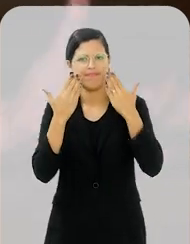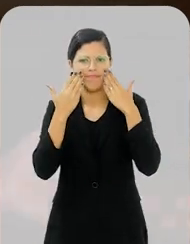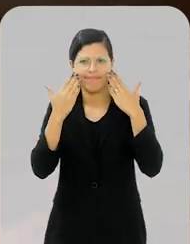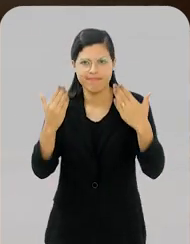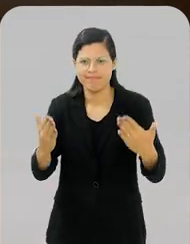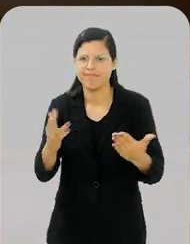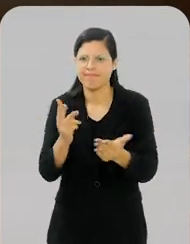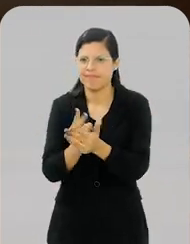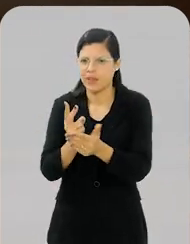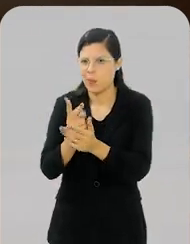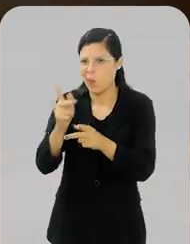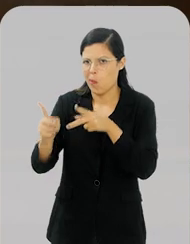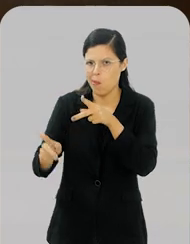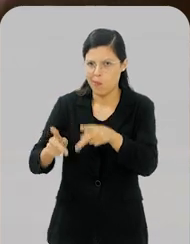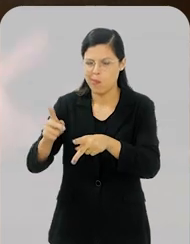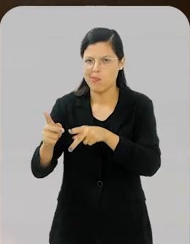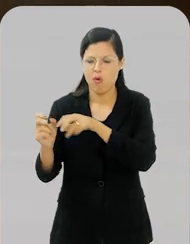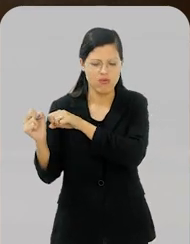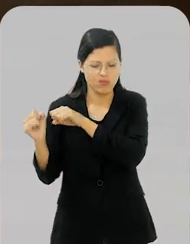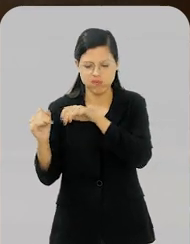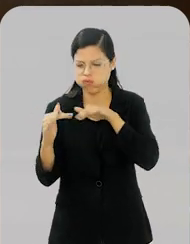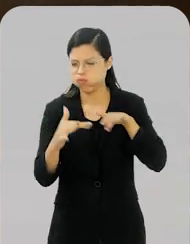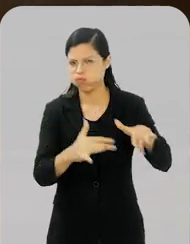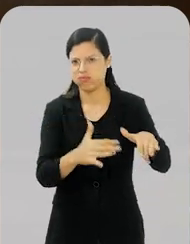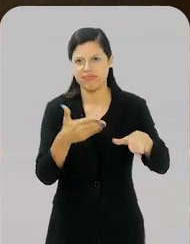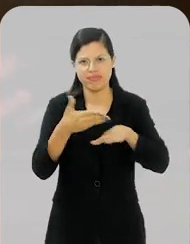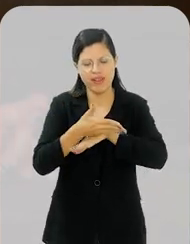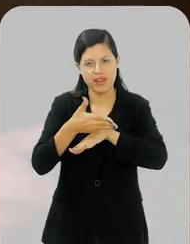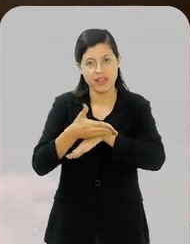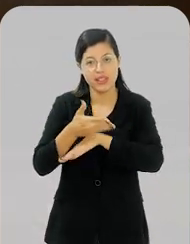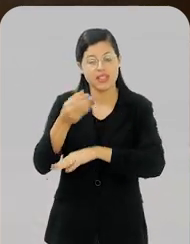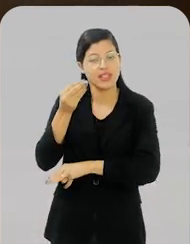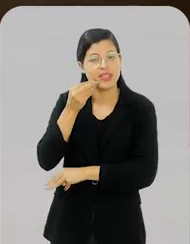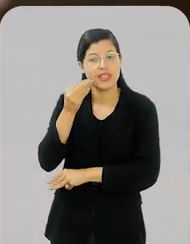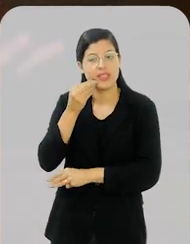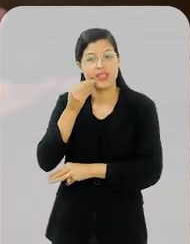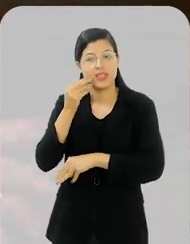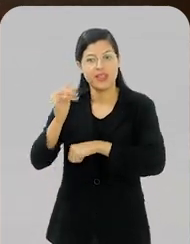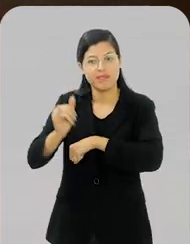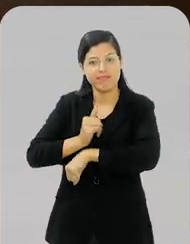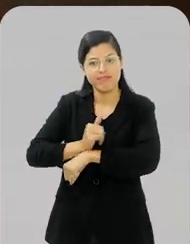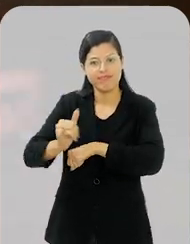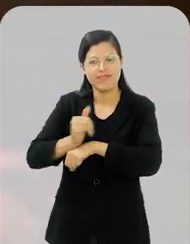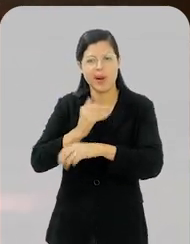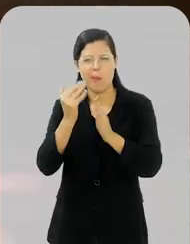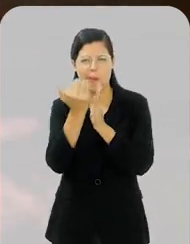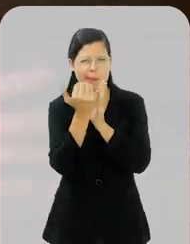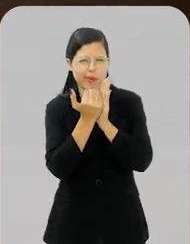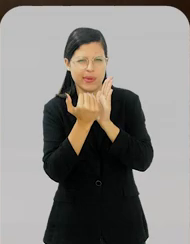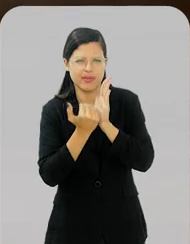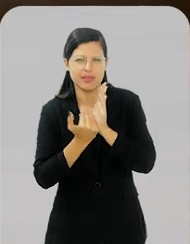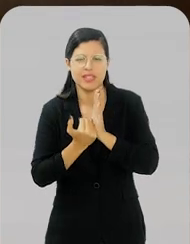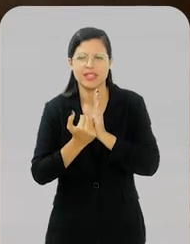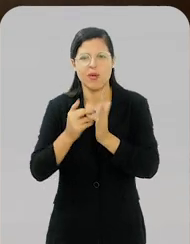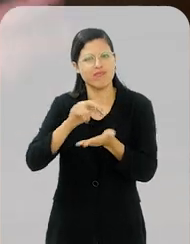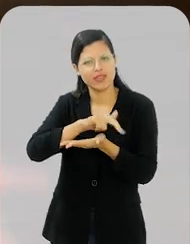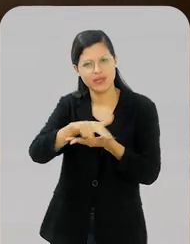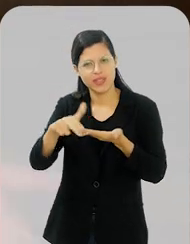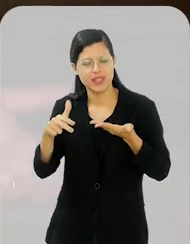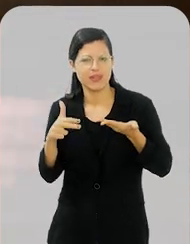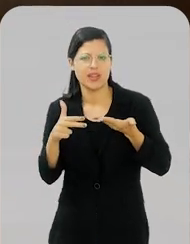espetáculos esgotados, o público comparecendo e a gente tentando criar uma programação cada vez